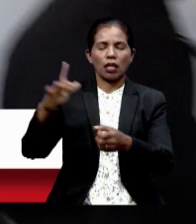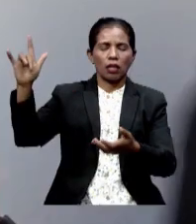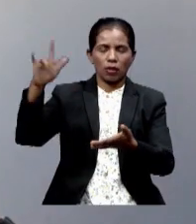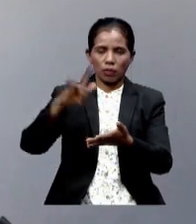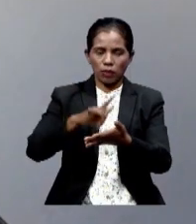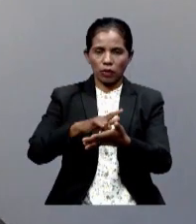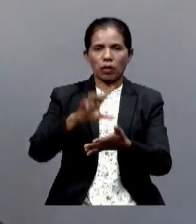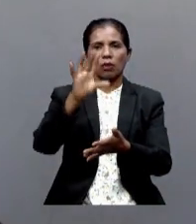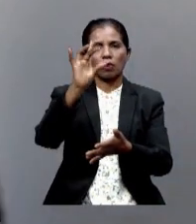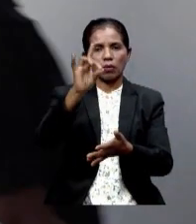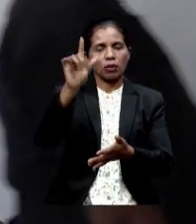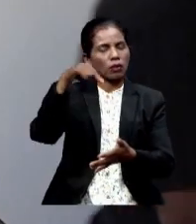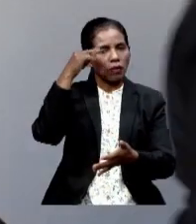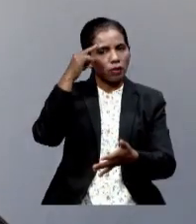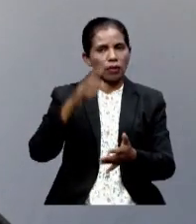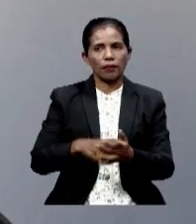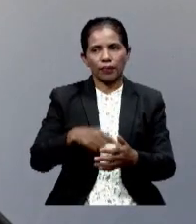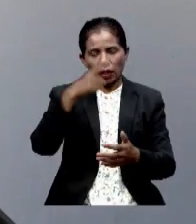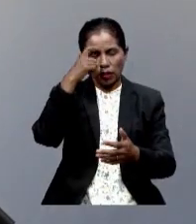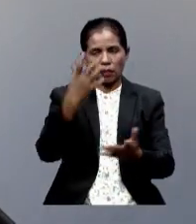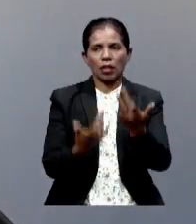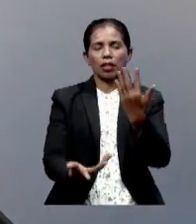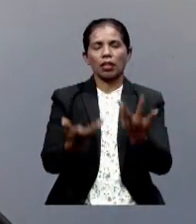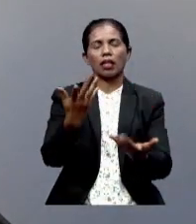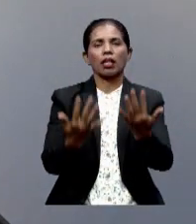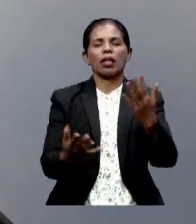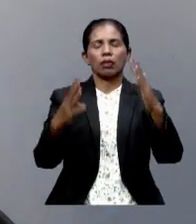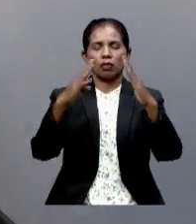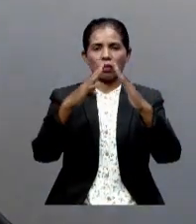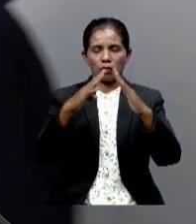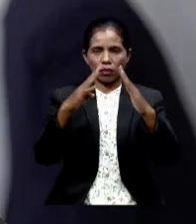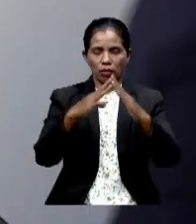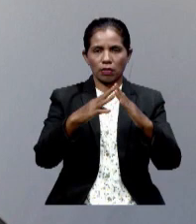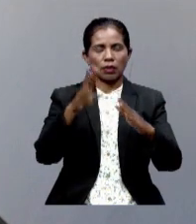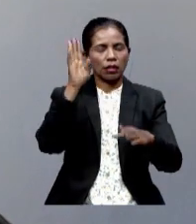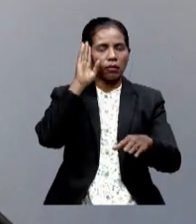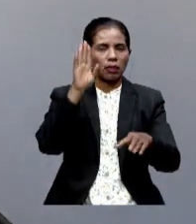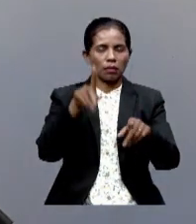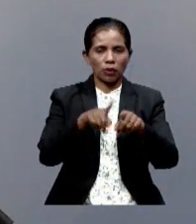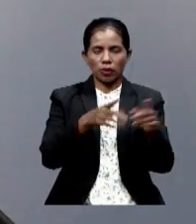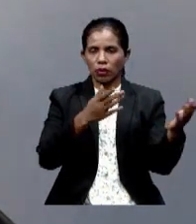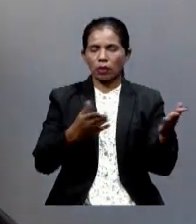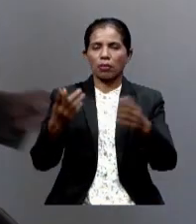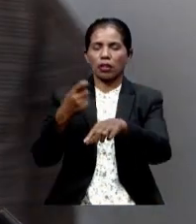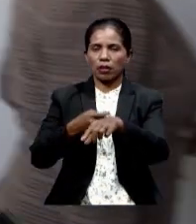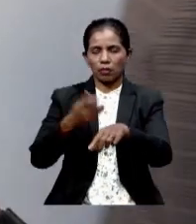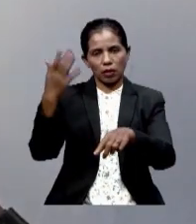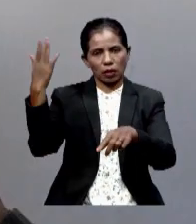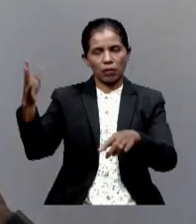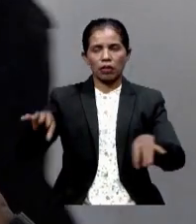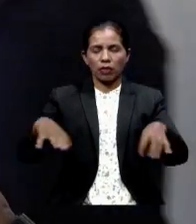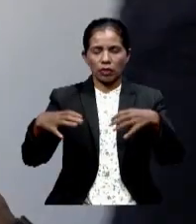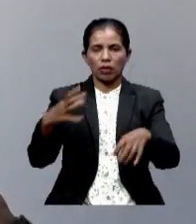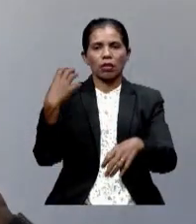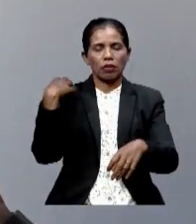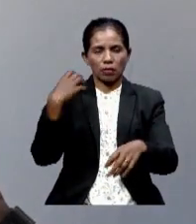governo. E tamba ahean uma maka maumbot lorisira mai a tempo neva, o serviço a palácio ajuda tamba sire